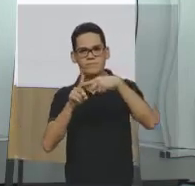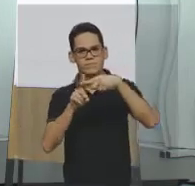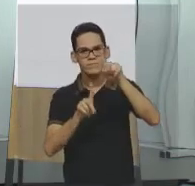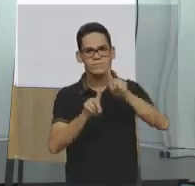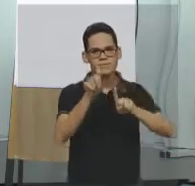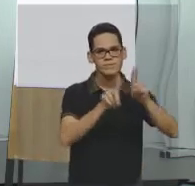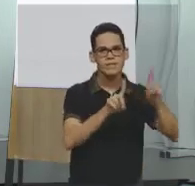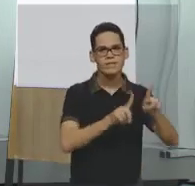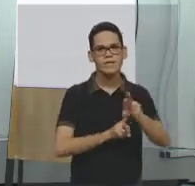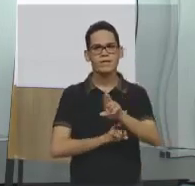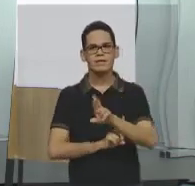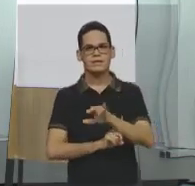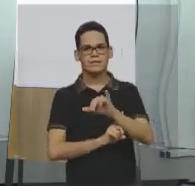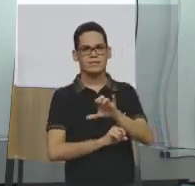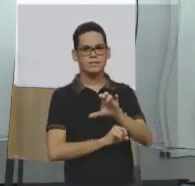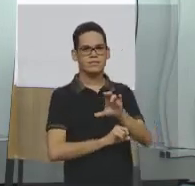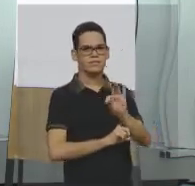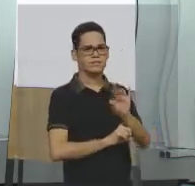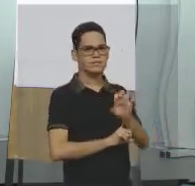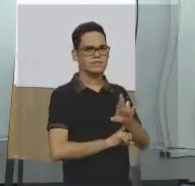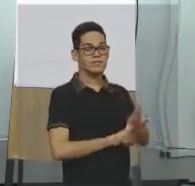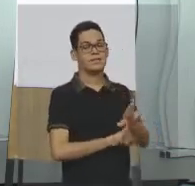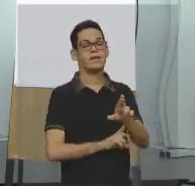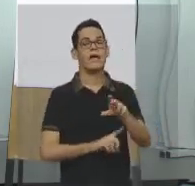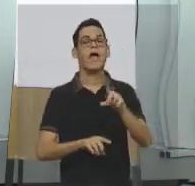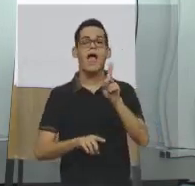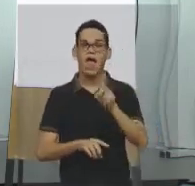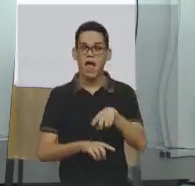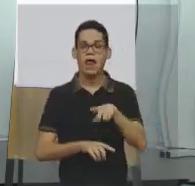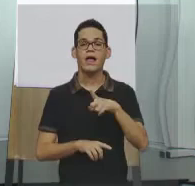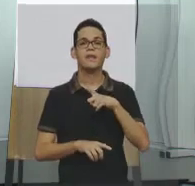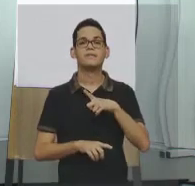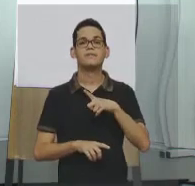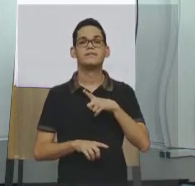desses terremotos. Teoricamente, essa escala Richter,